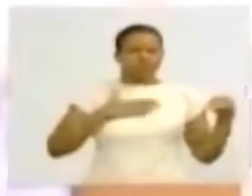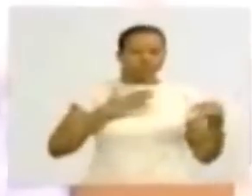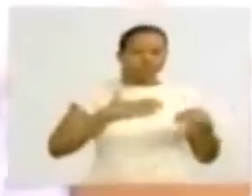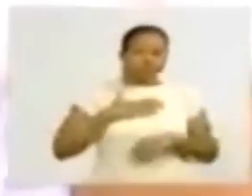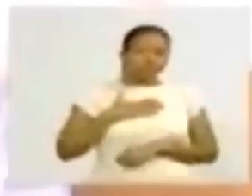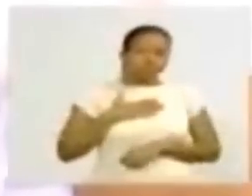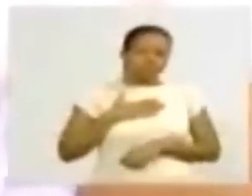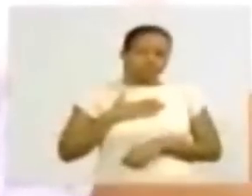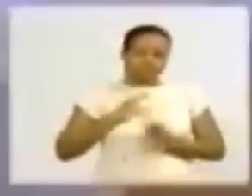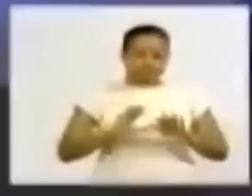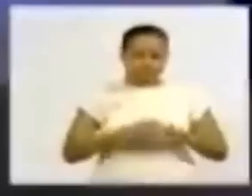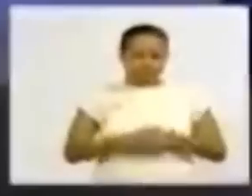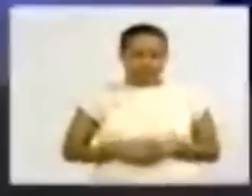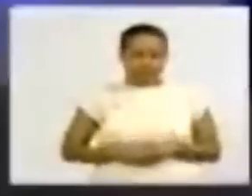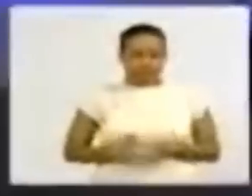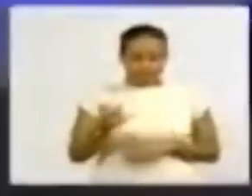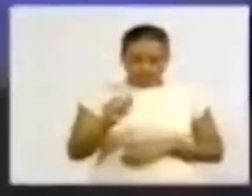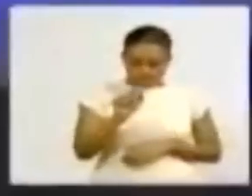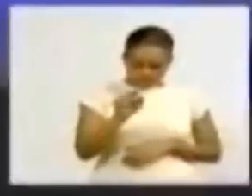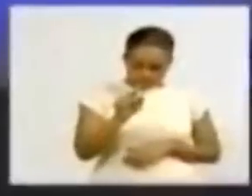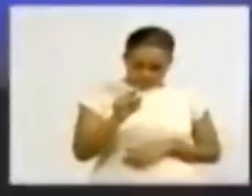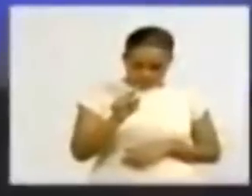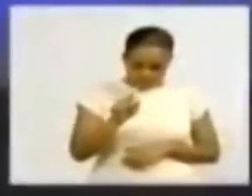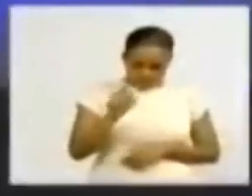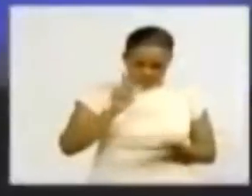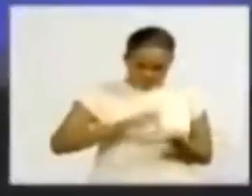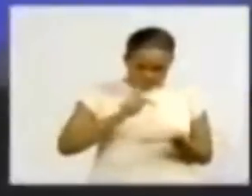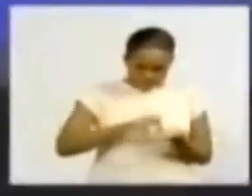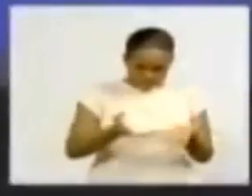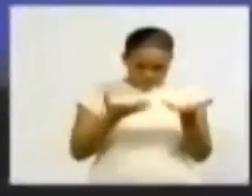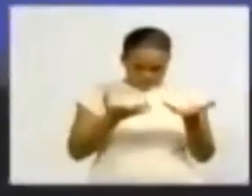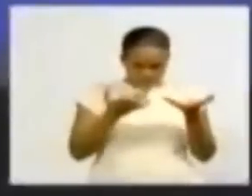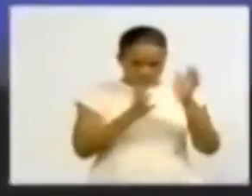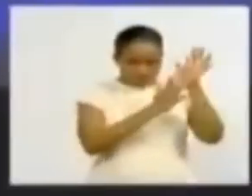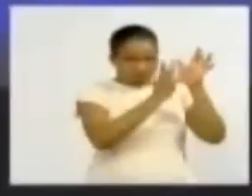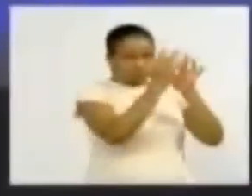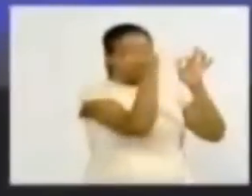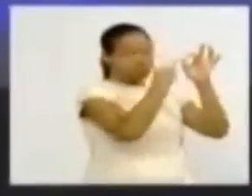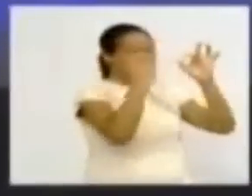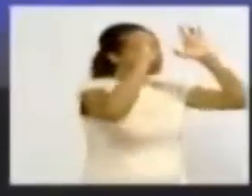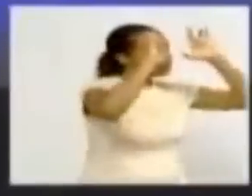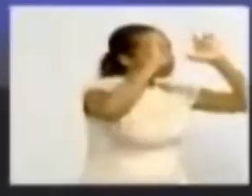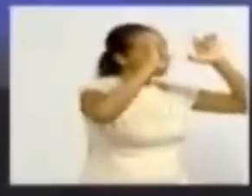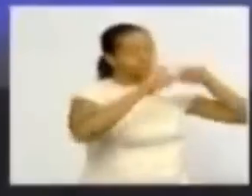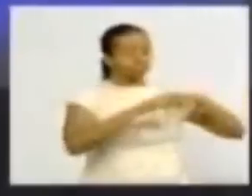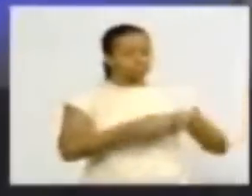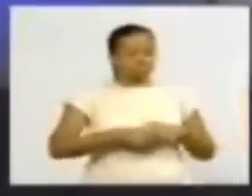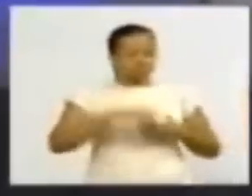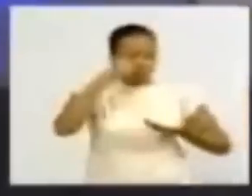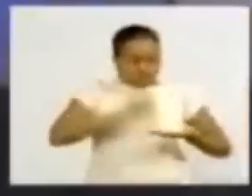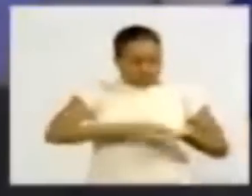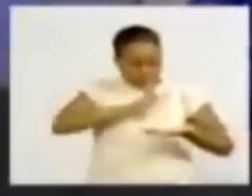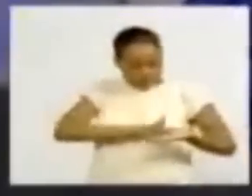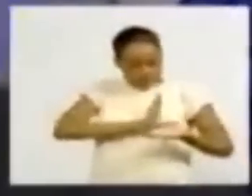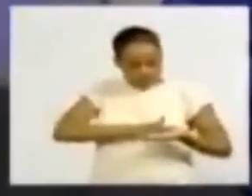Agora, se você quer verdadeiramente tirar essa fotografia de Jesus, para